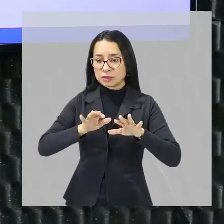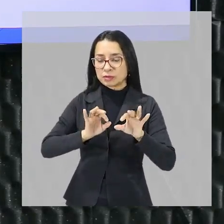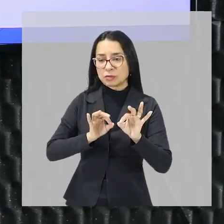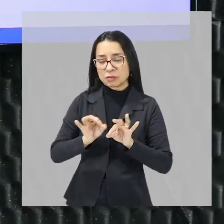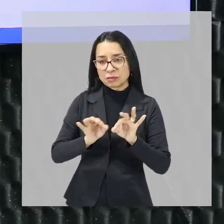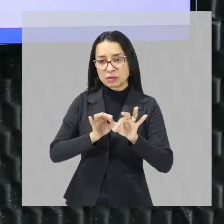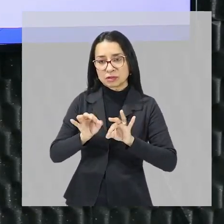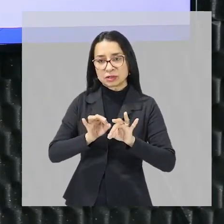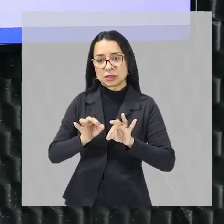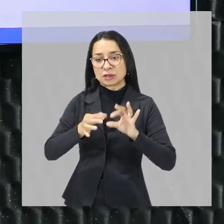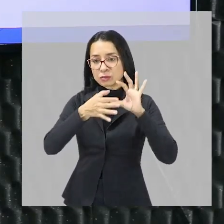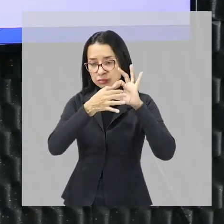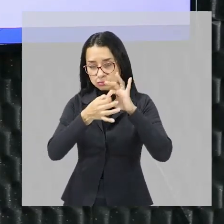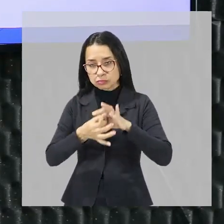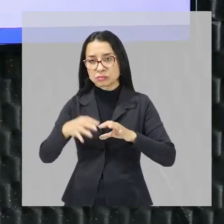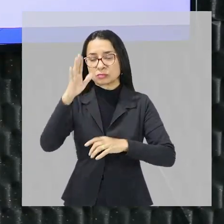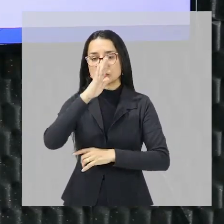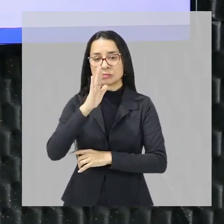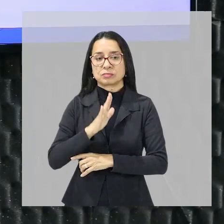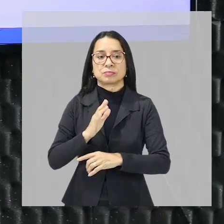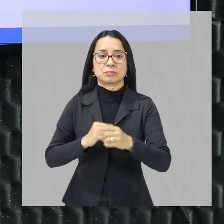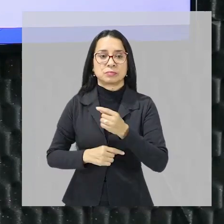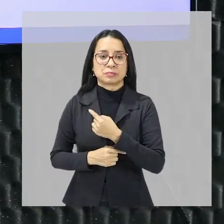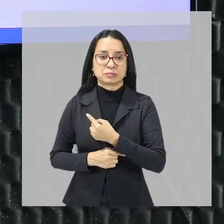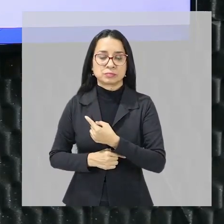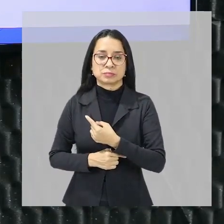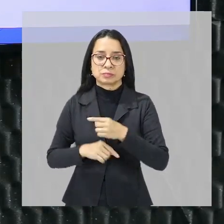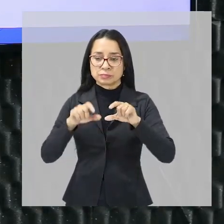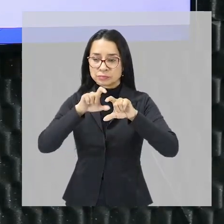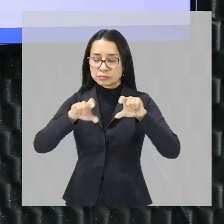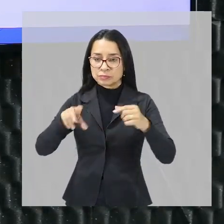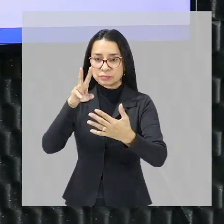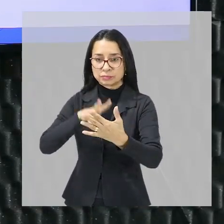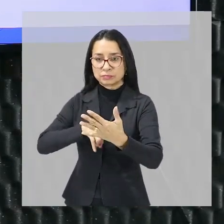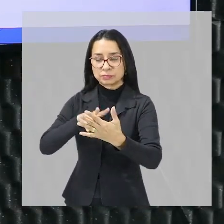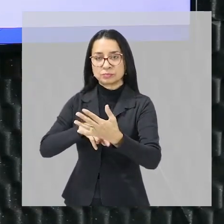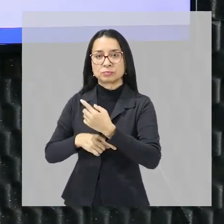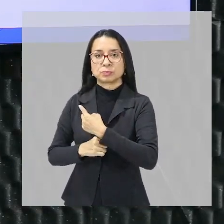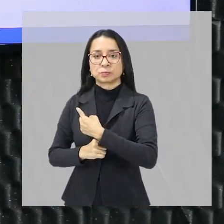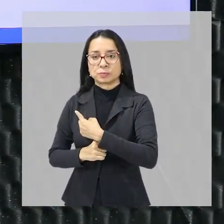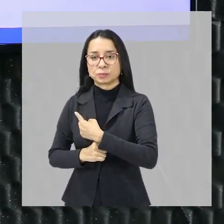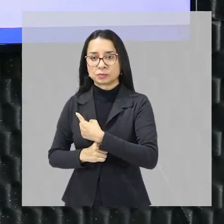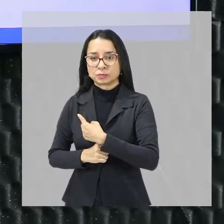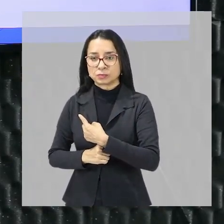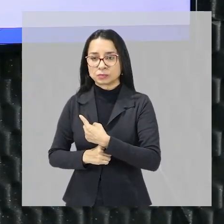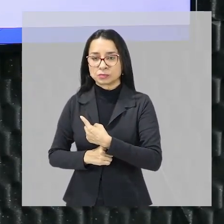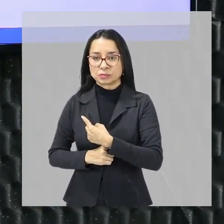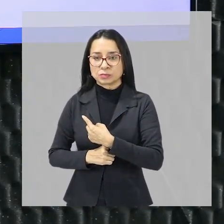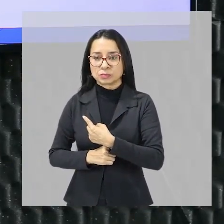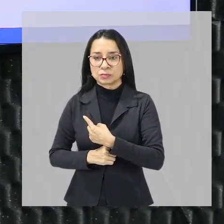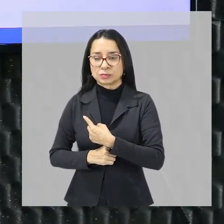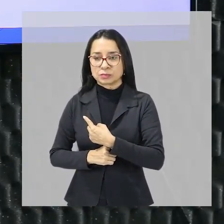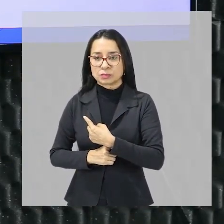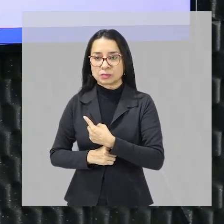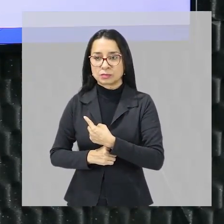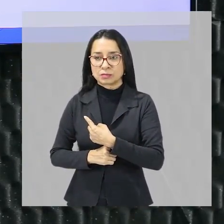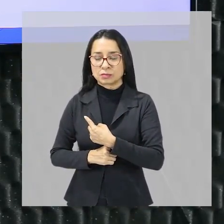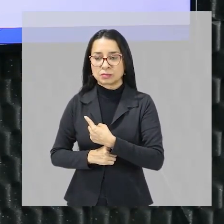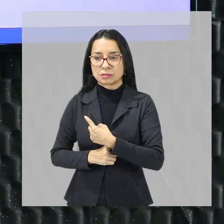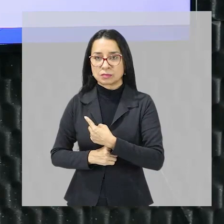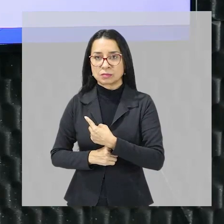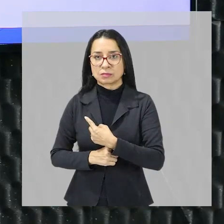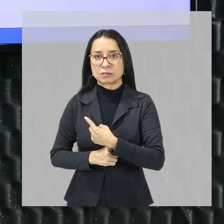contexto brasileiro. Oferece excelente exemplo de como se pode utilizar a